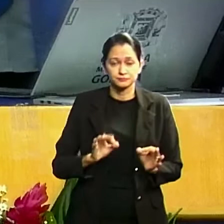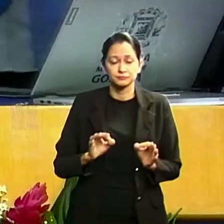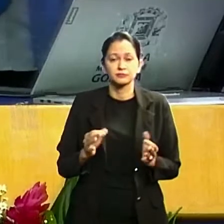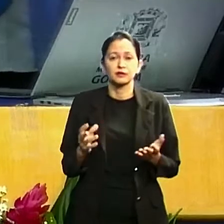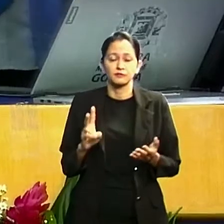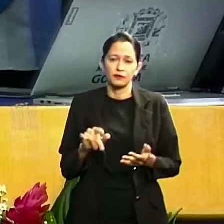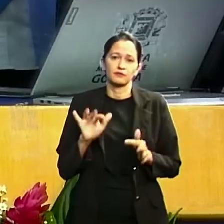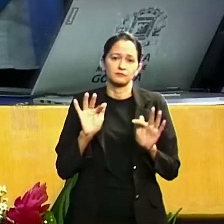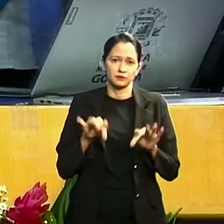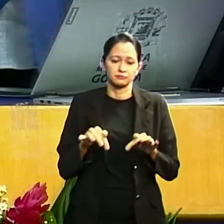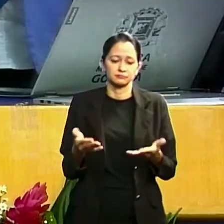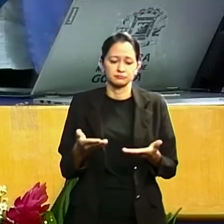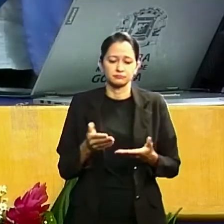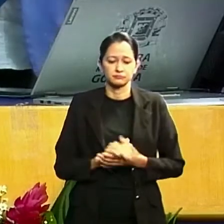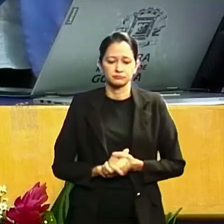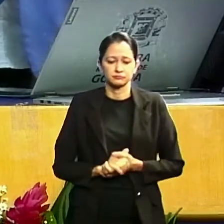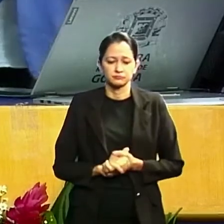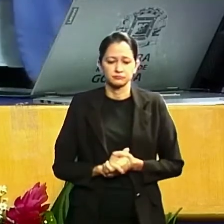Vamos encerrar a votação.